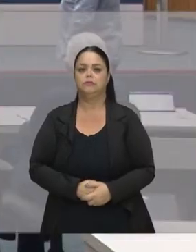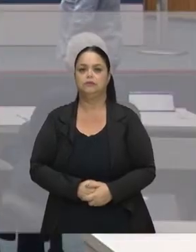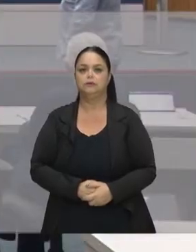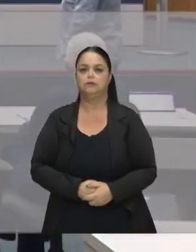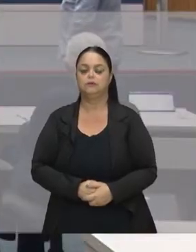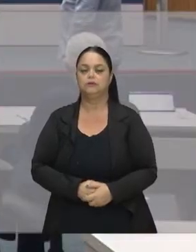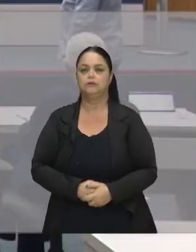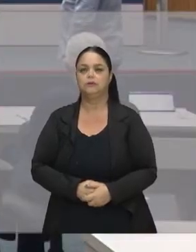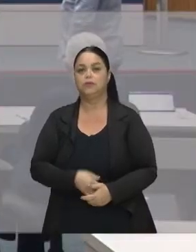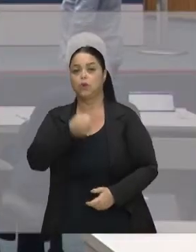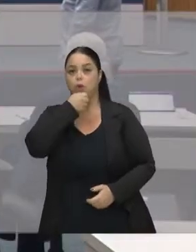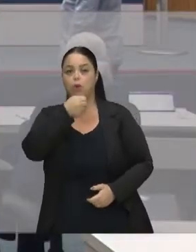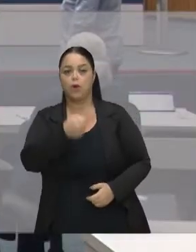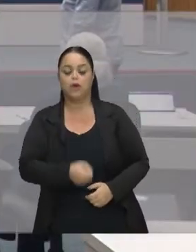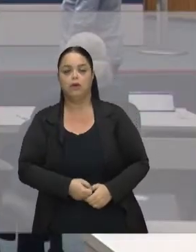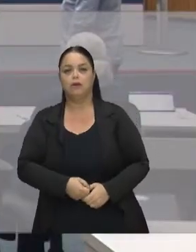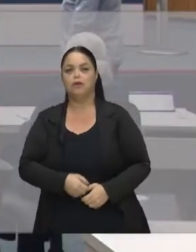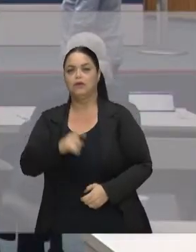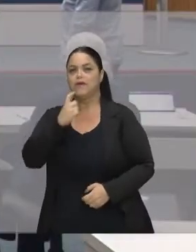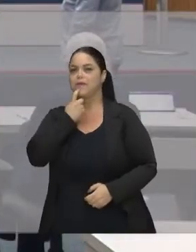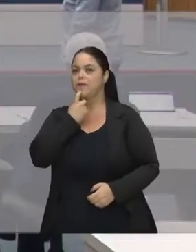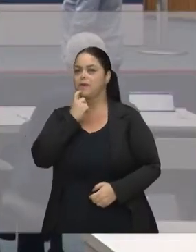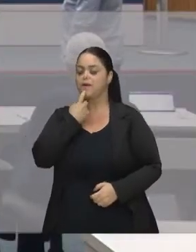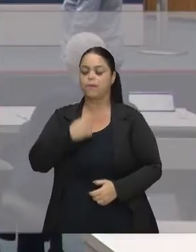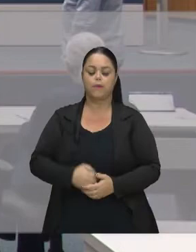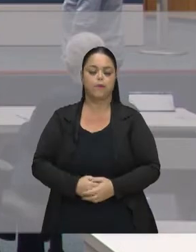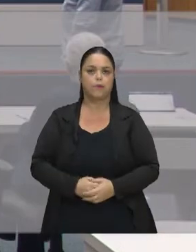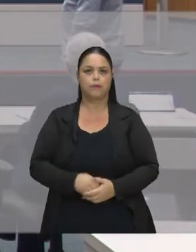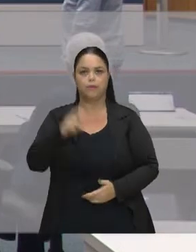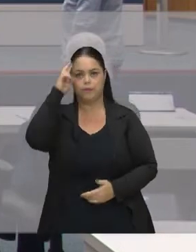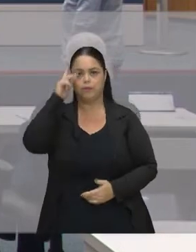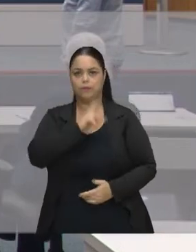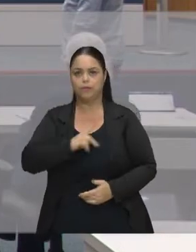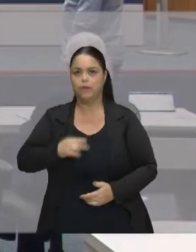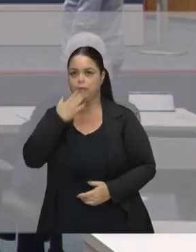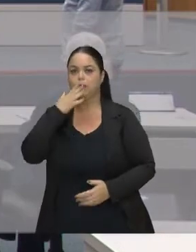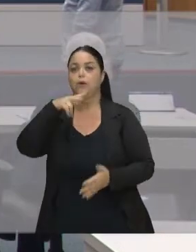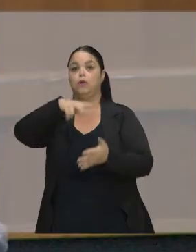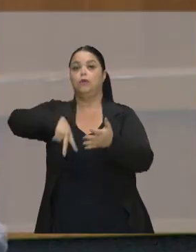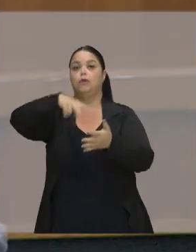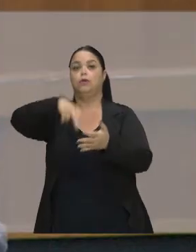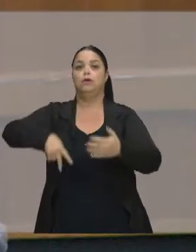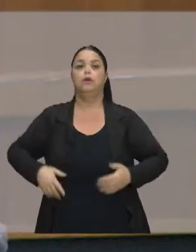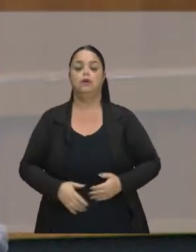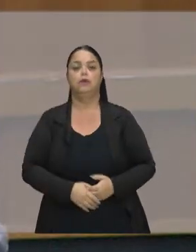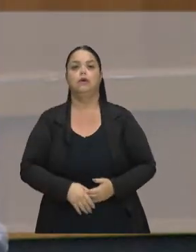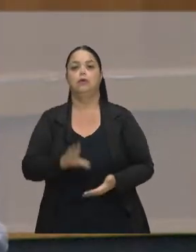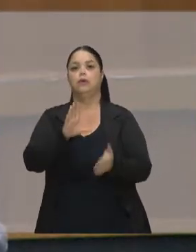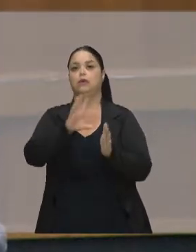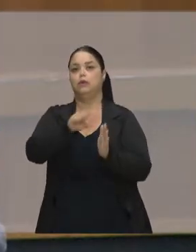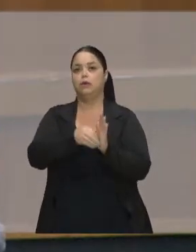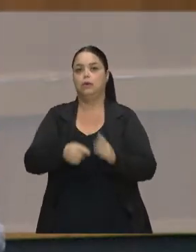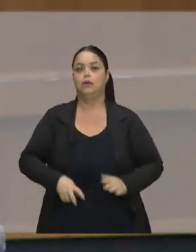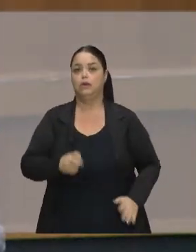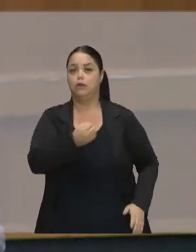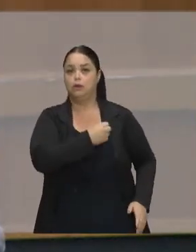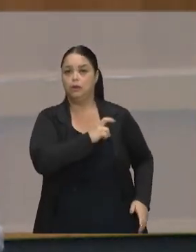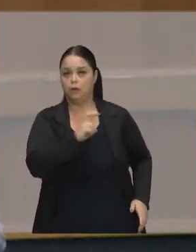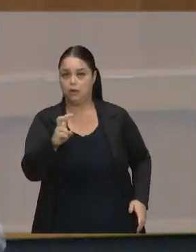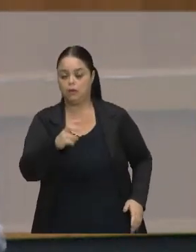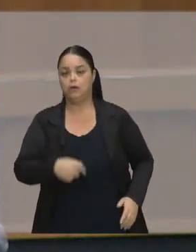Com a palavra, Juvenil. Senhor presidente, solicita a leitura da emenda 5